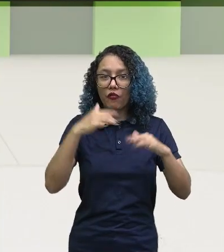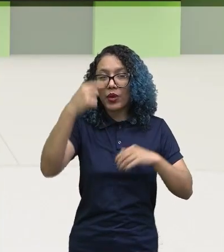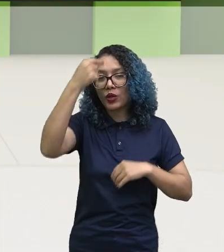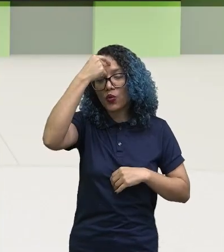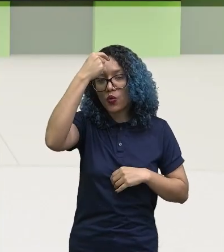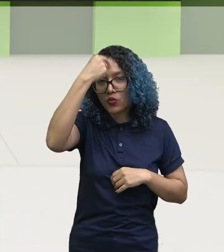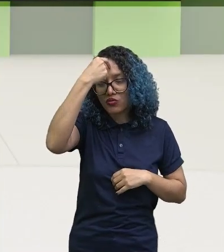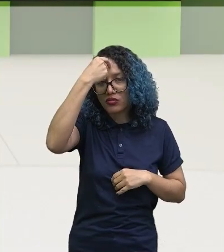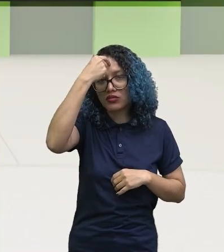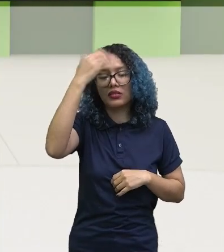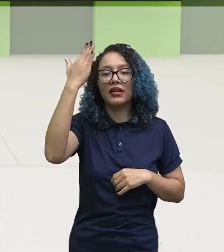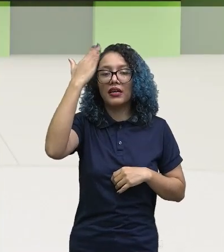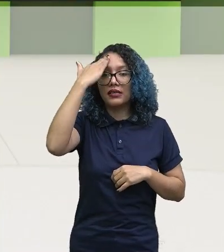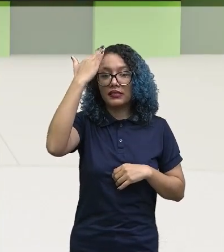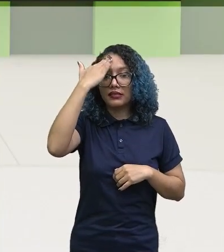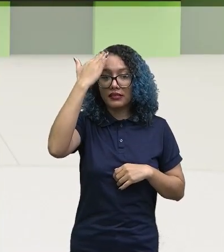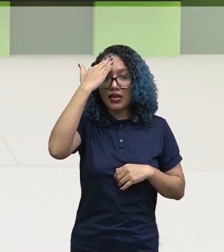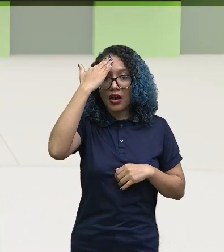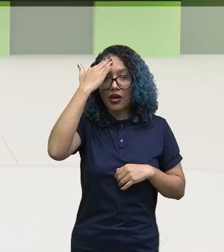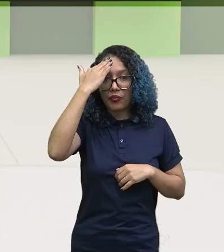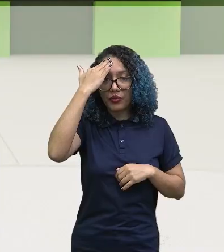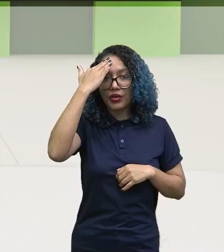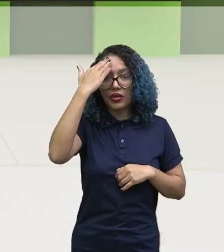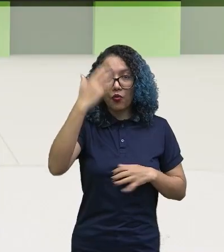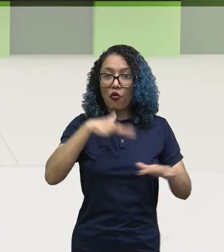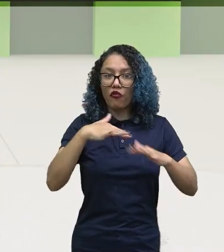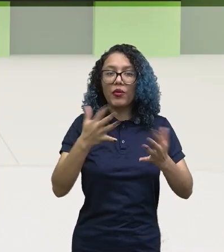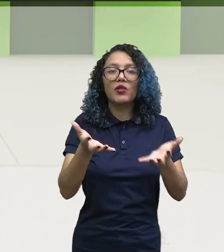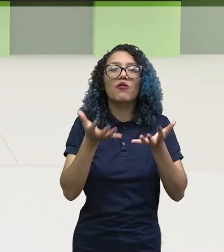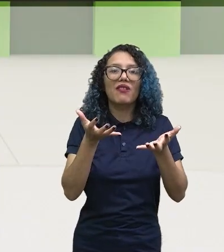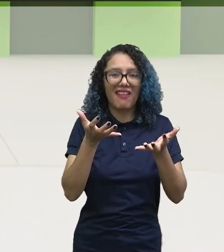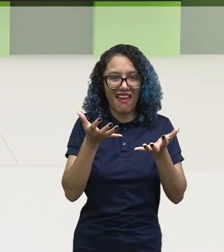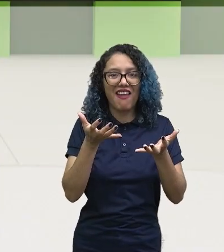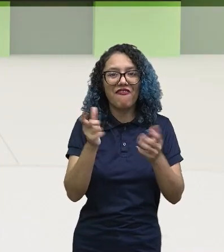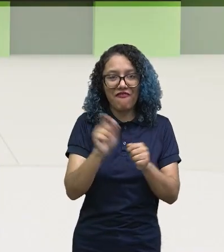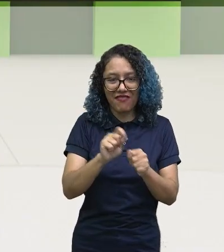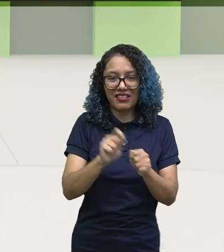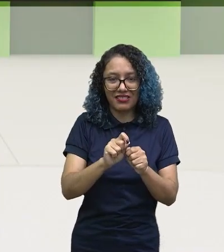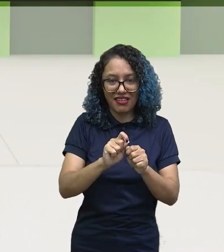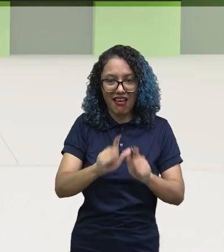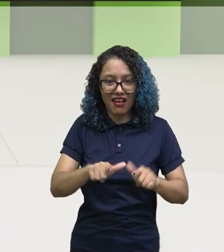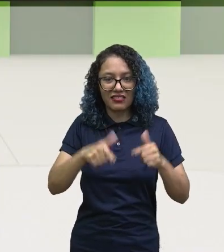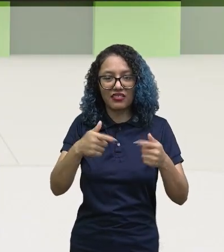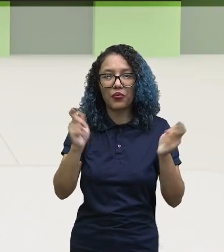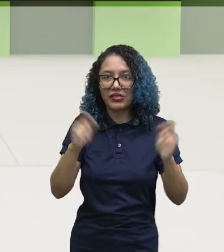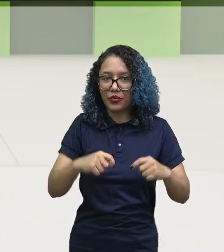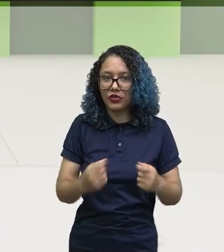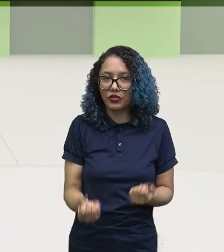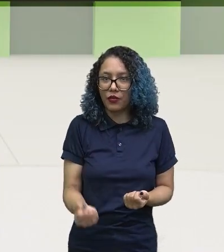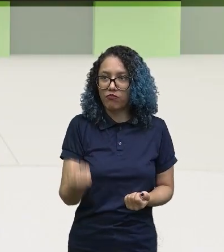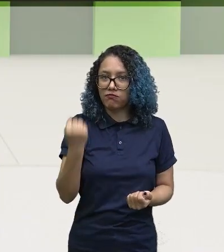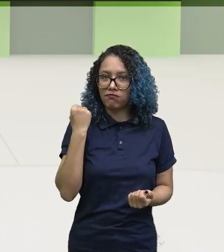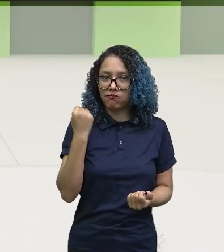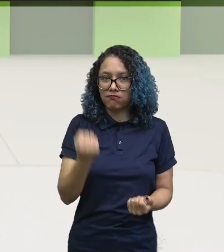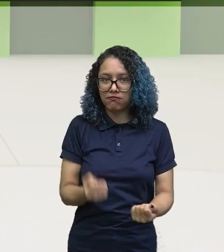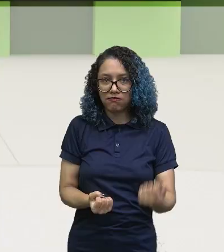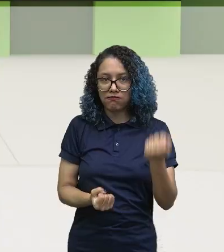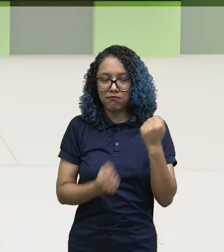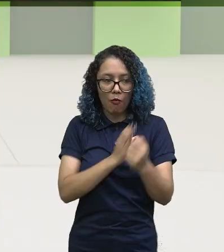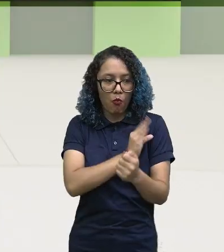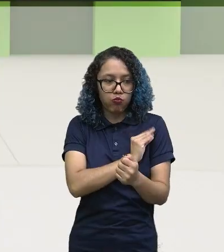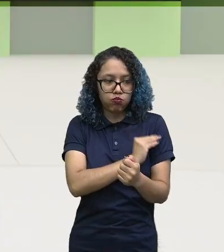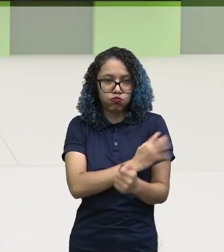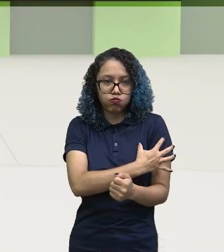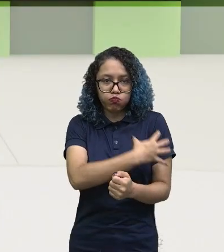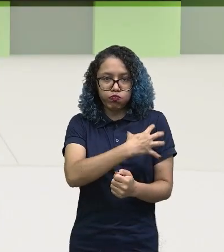sabe exatamente ali aquele movimento que ele quer realizar para desenvolver aquele músculo, tá? Então, aqui a gente trouxe um exemplo para